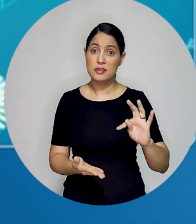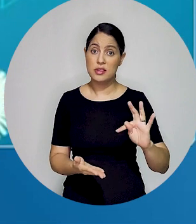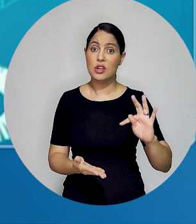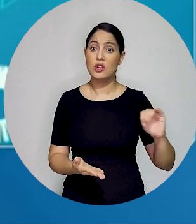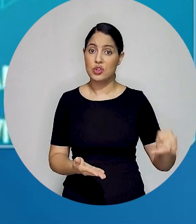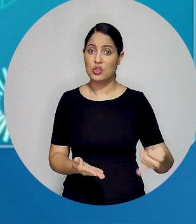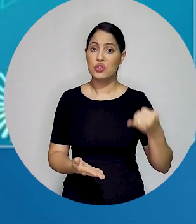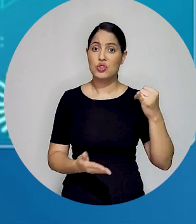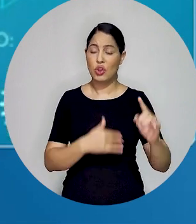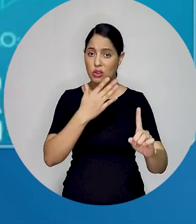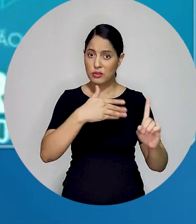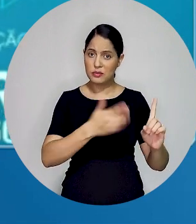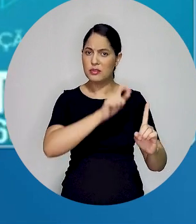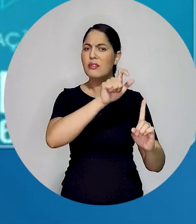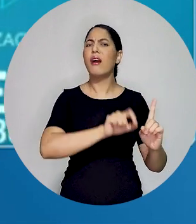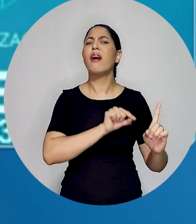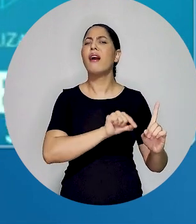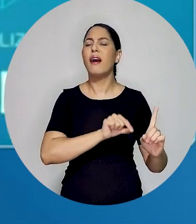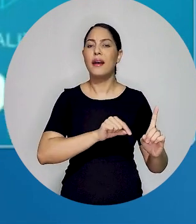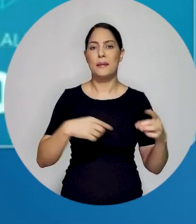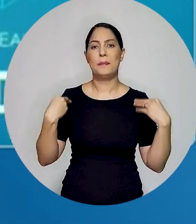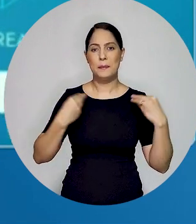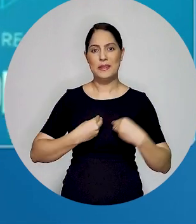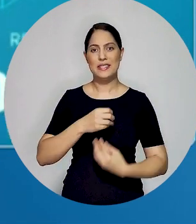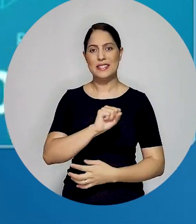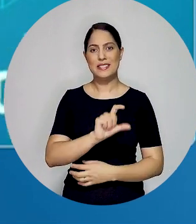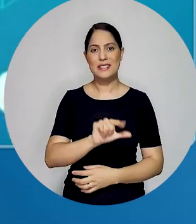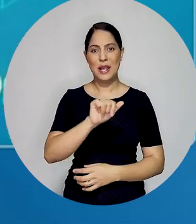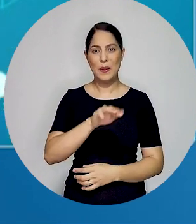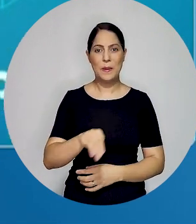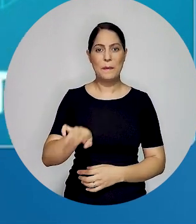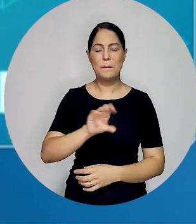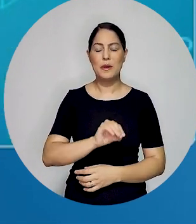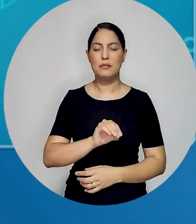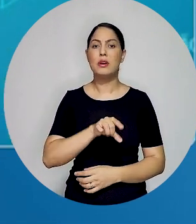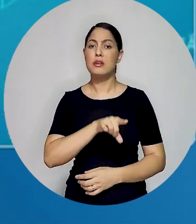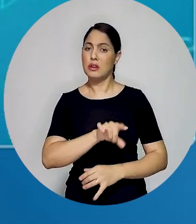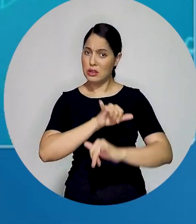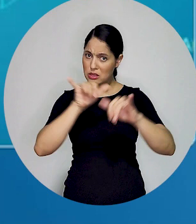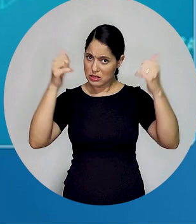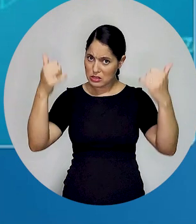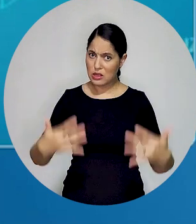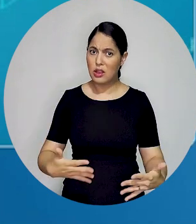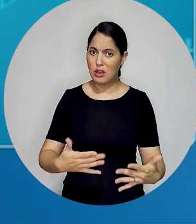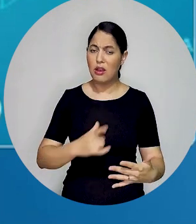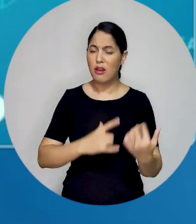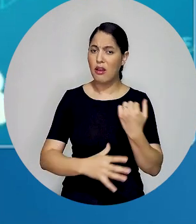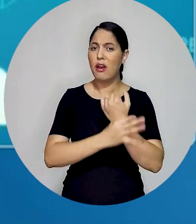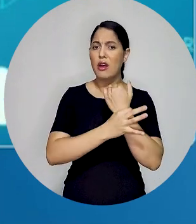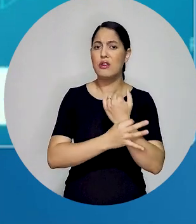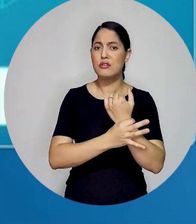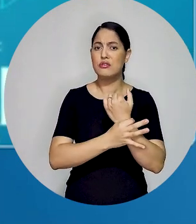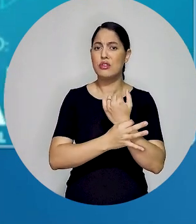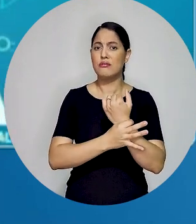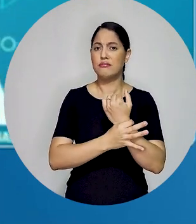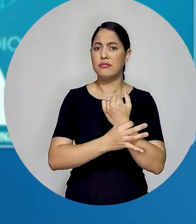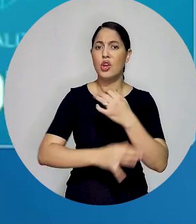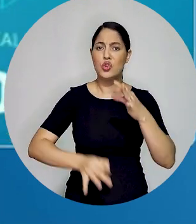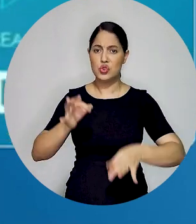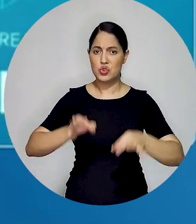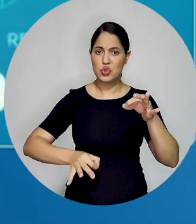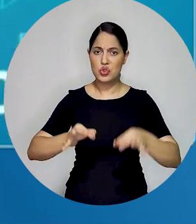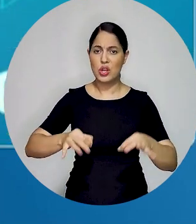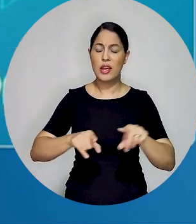que homenageamos aqui na pessoa do ministro Salomão, tem garantido a segurança jurídica e a previsibilidade, além de